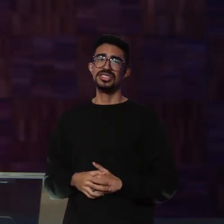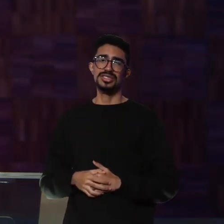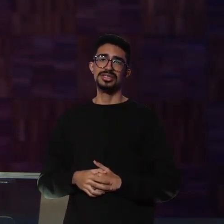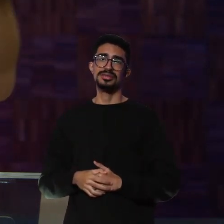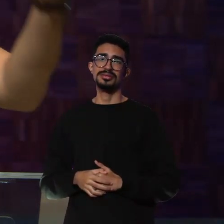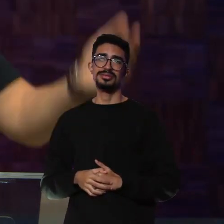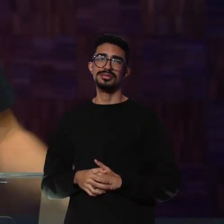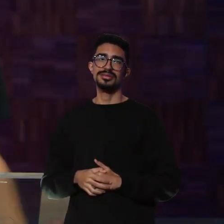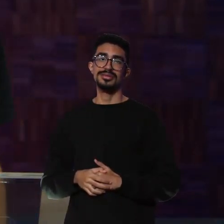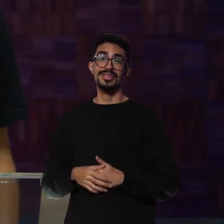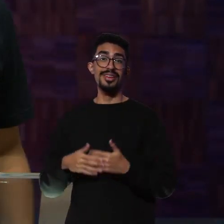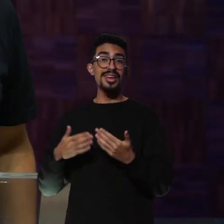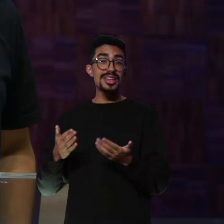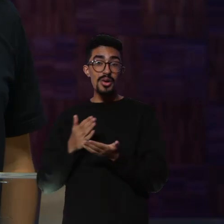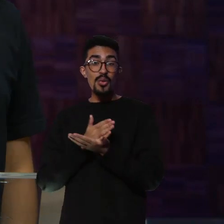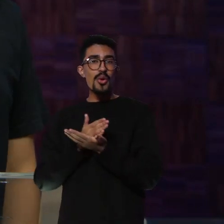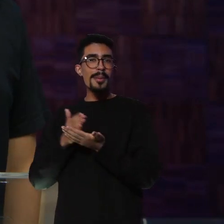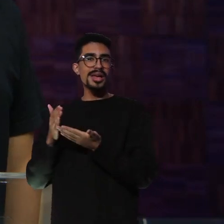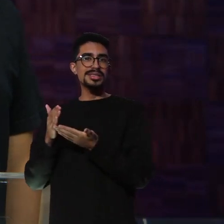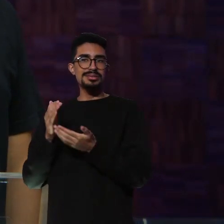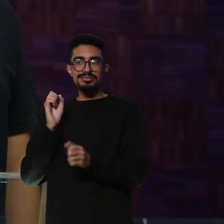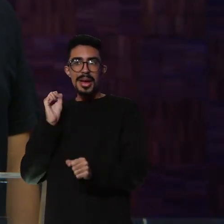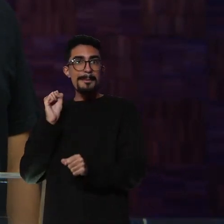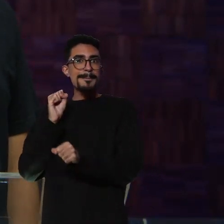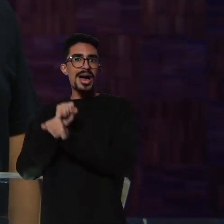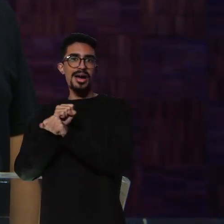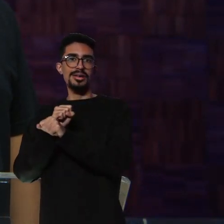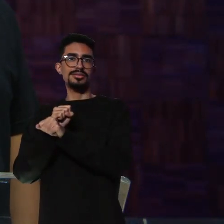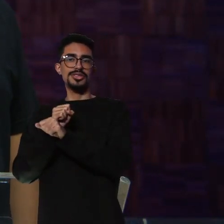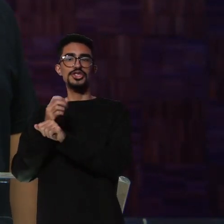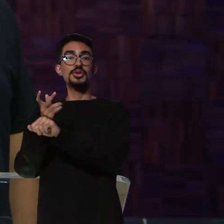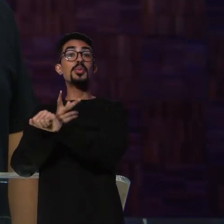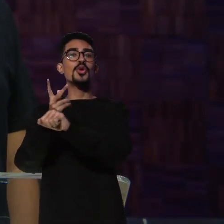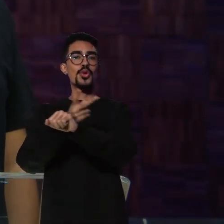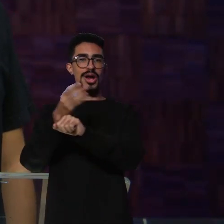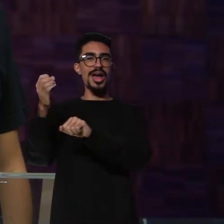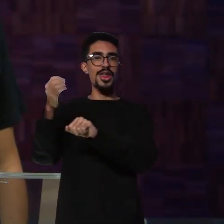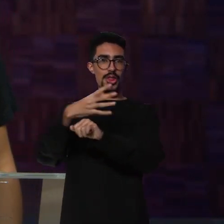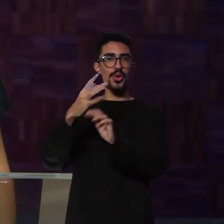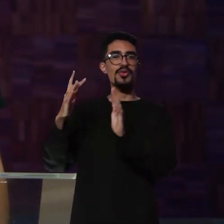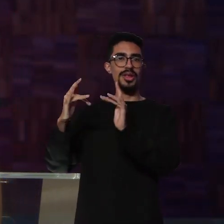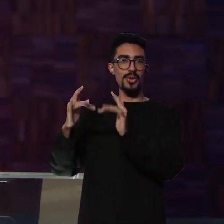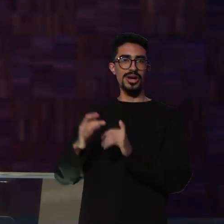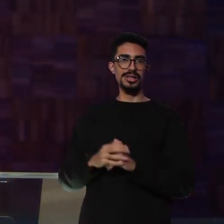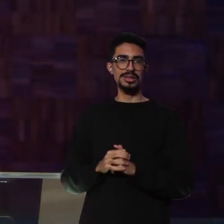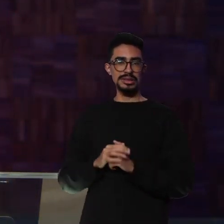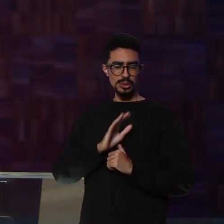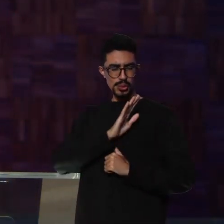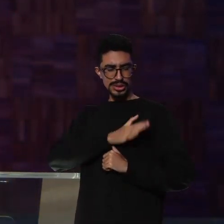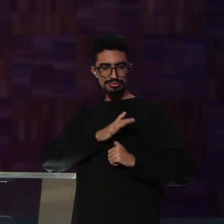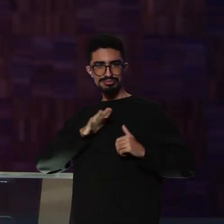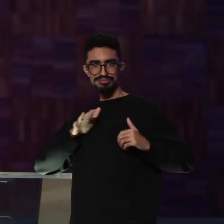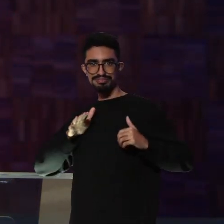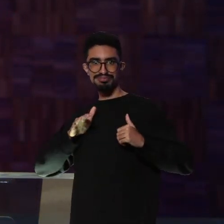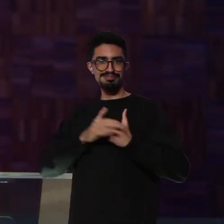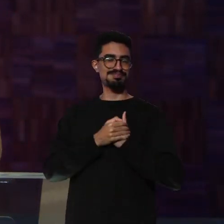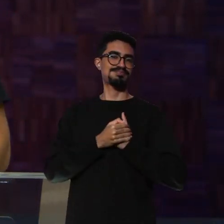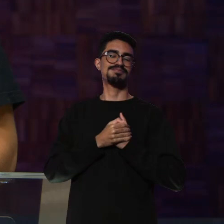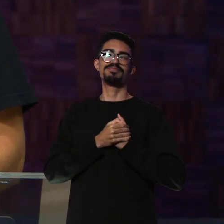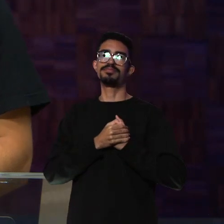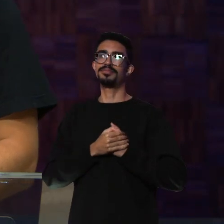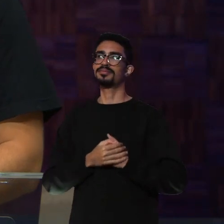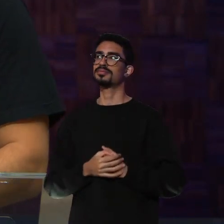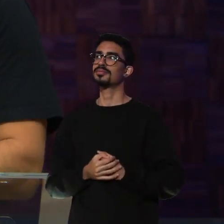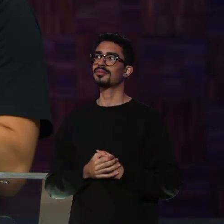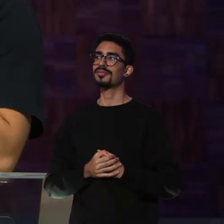melhorar, não quer mais ter nada com ninguém. Se feche. E sabe, meu irmão, muitas vezes o que nos